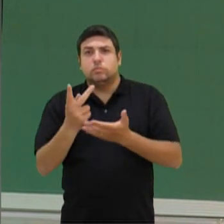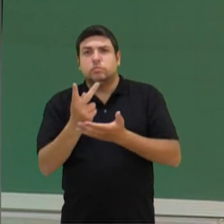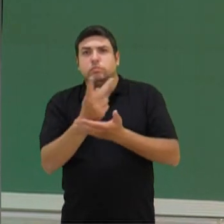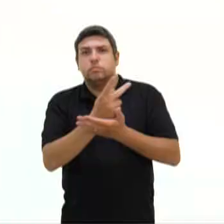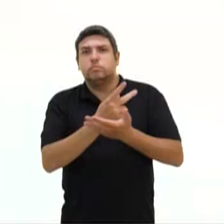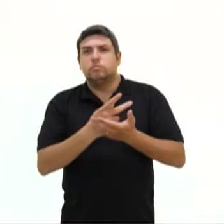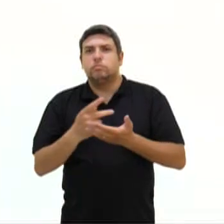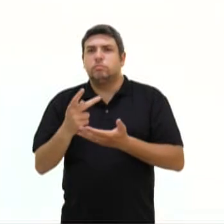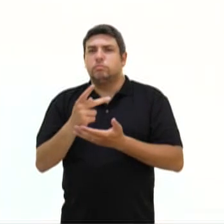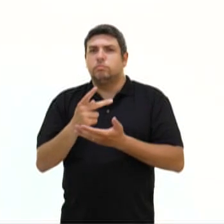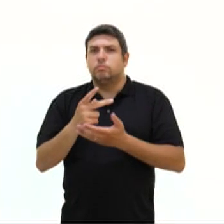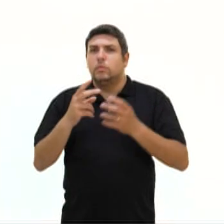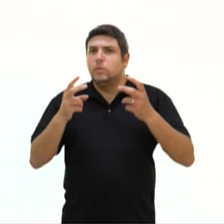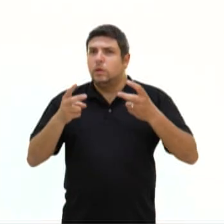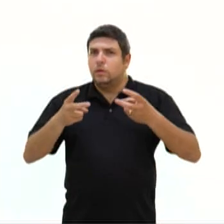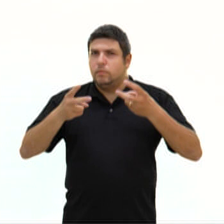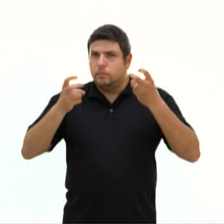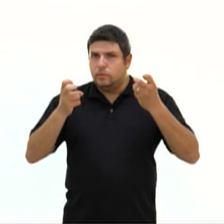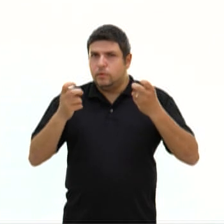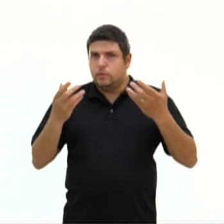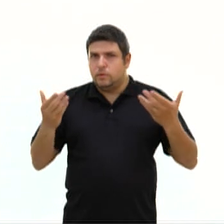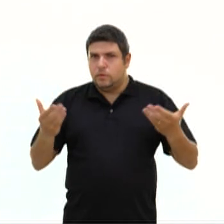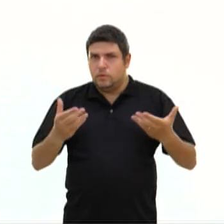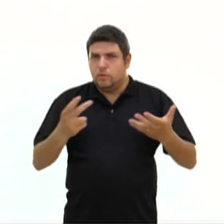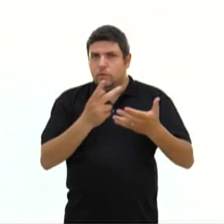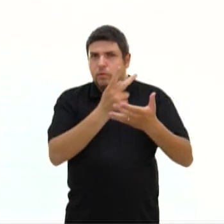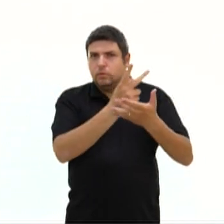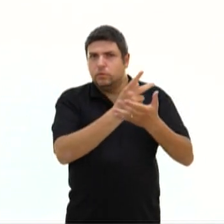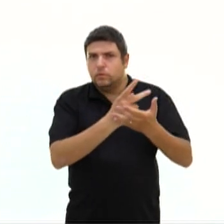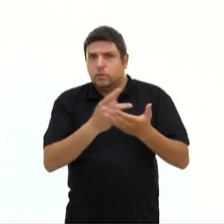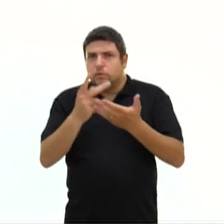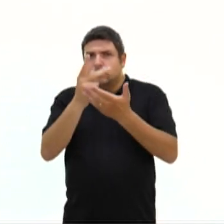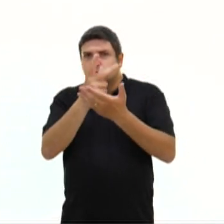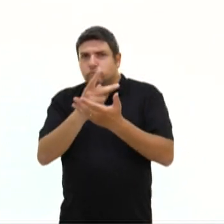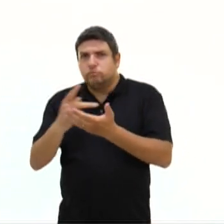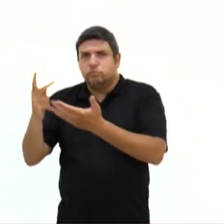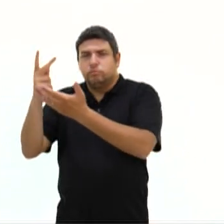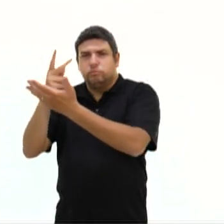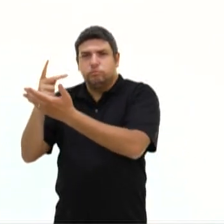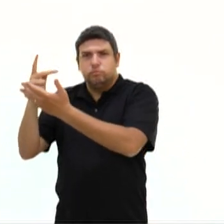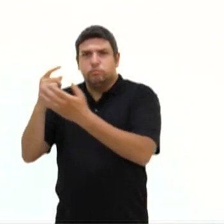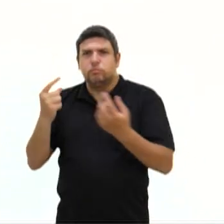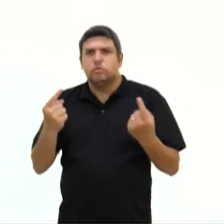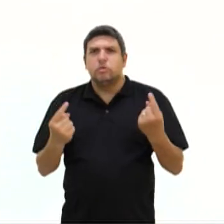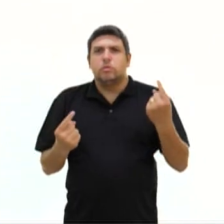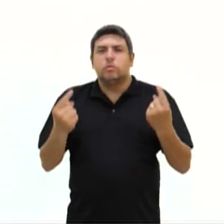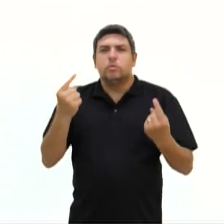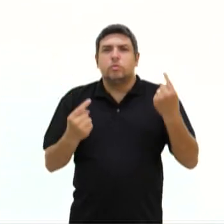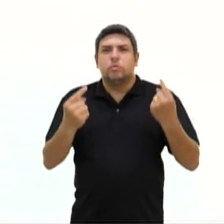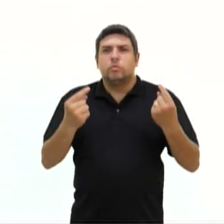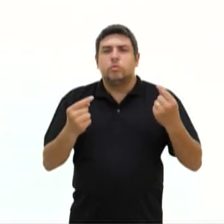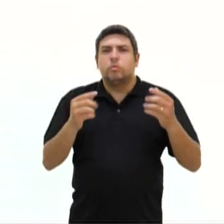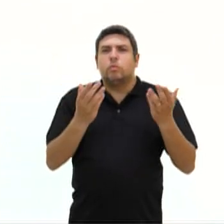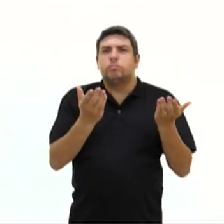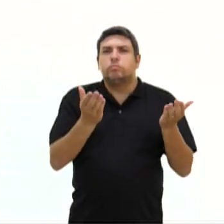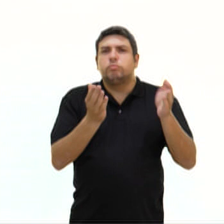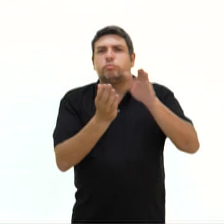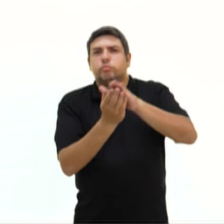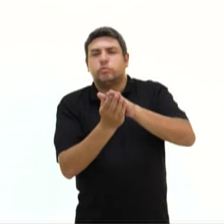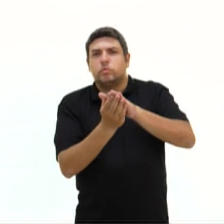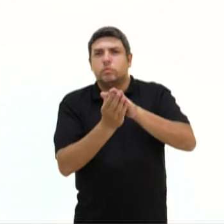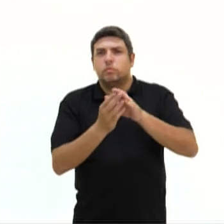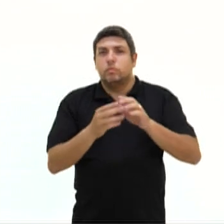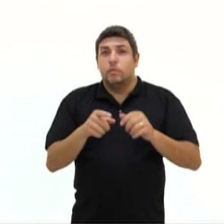E observe que as figuras abaixo, quais dessas possuem eixo de simetria? Então, você vai pegar todas